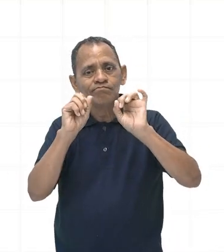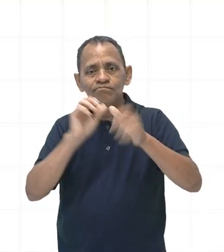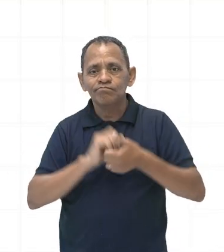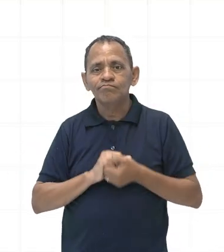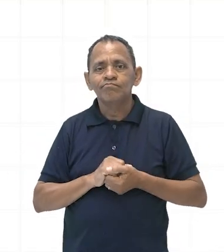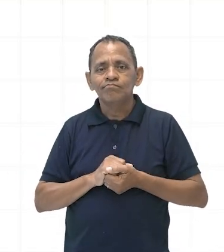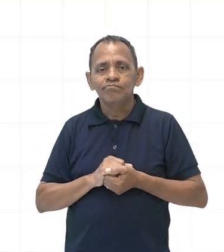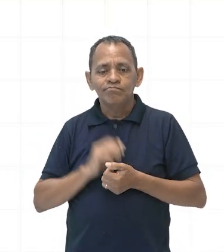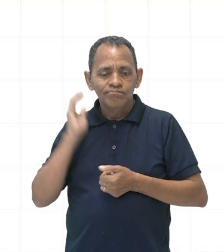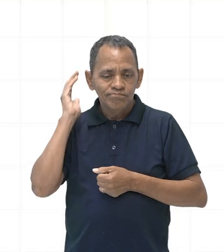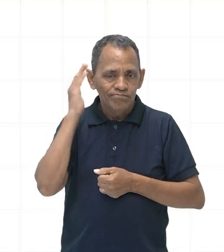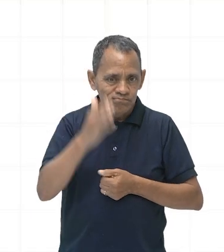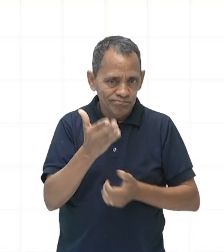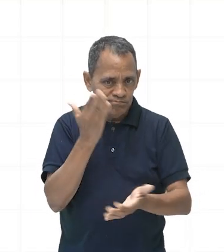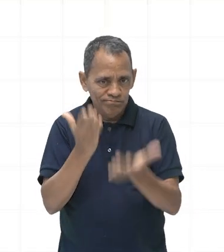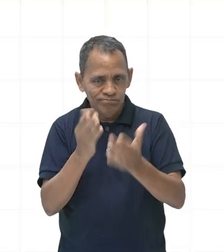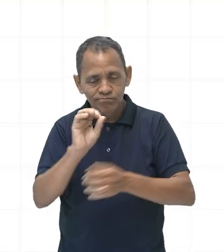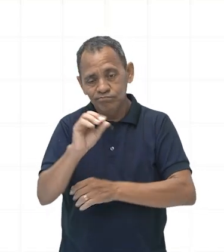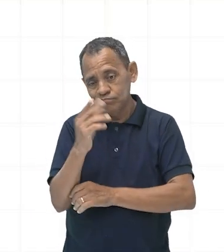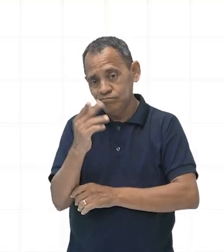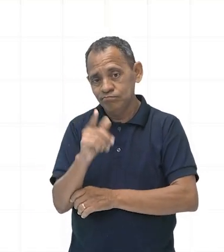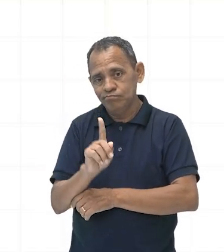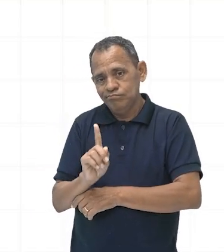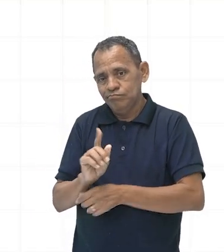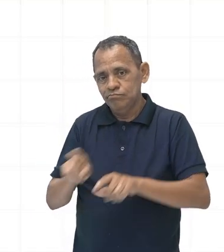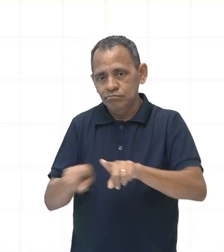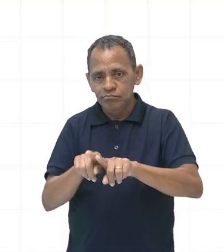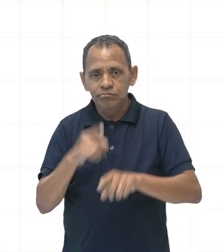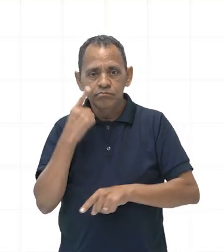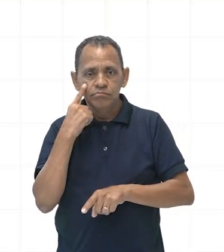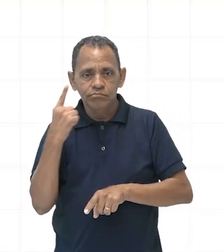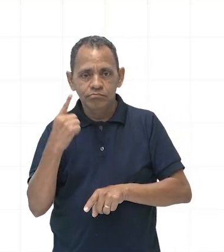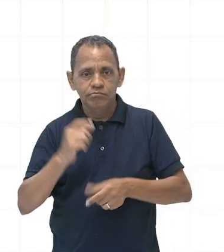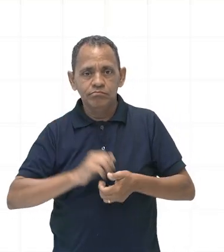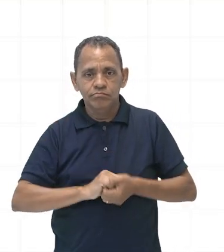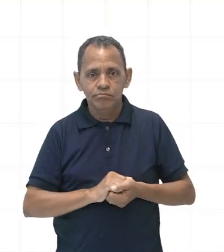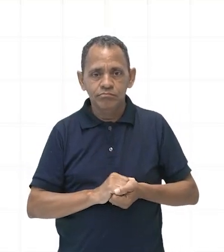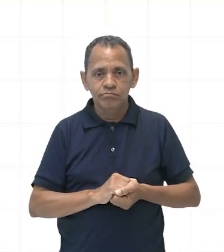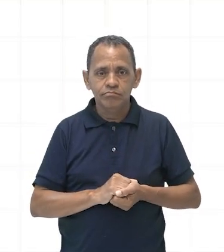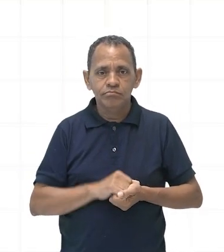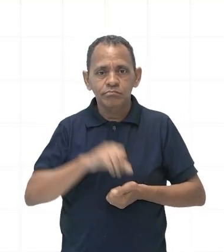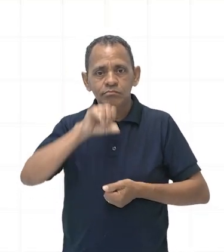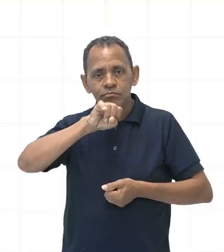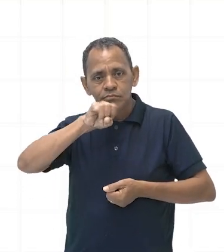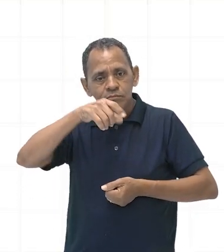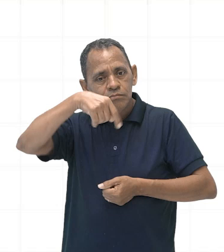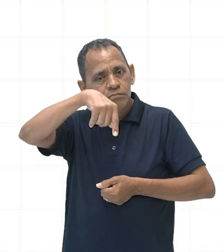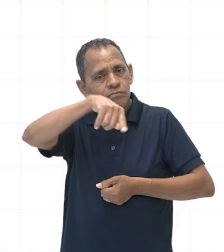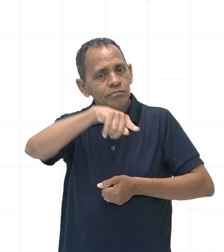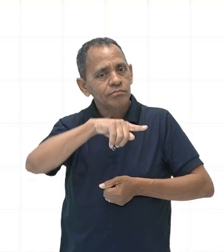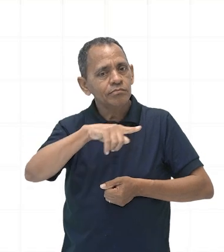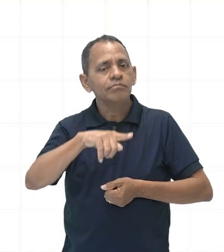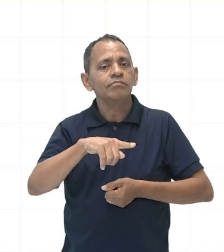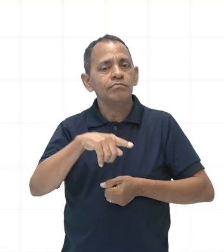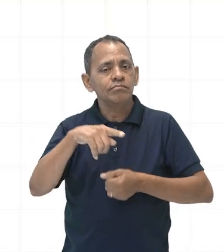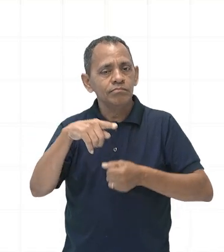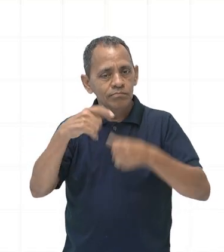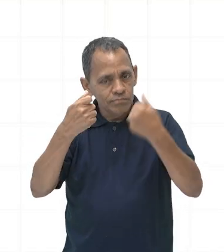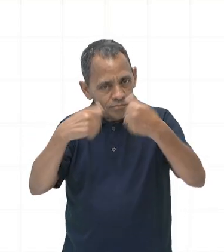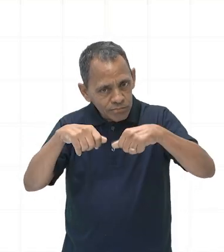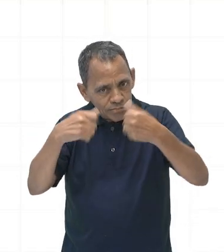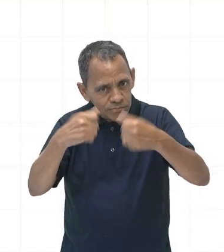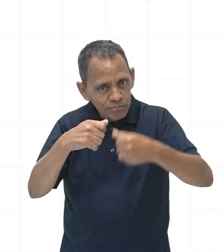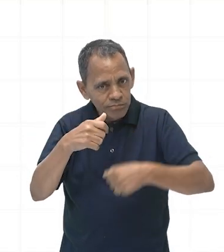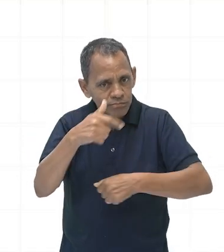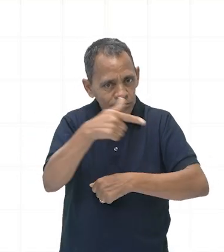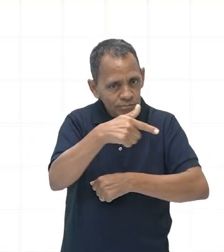são diretamente proporcionais ou não. Então, veja bem, se você precisar fazer